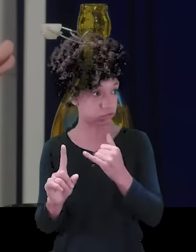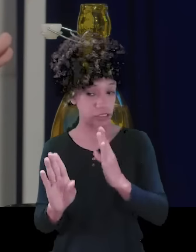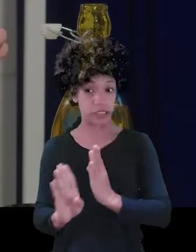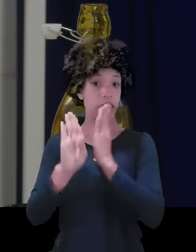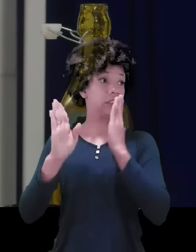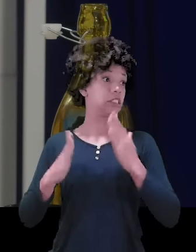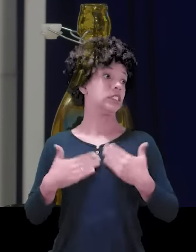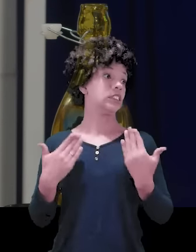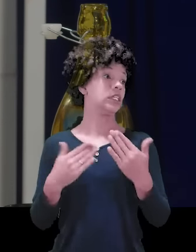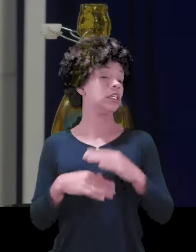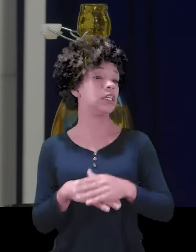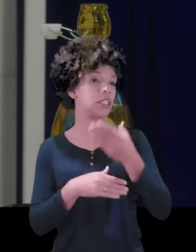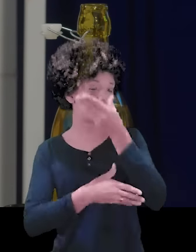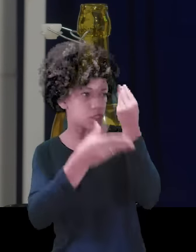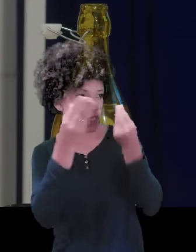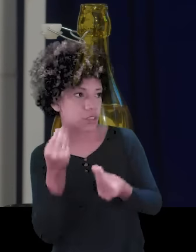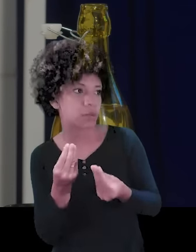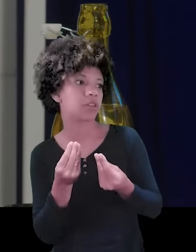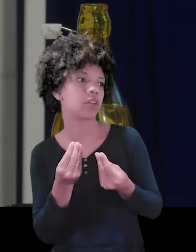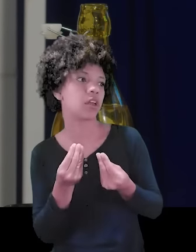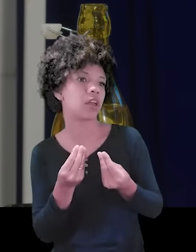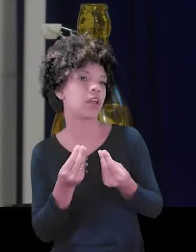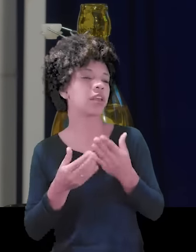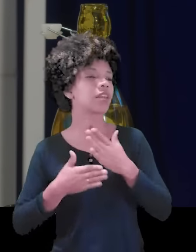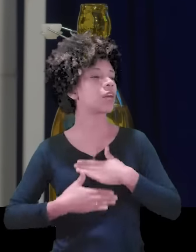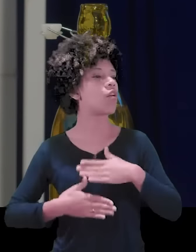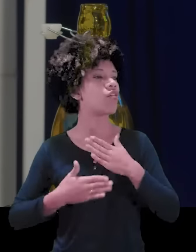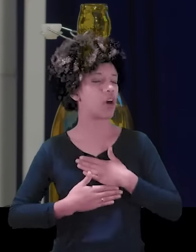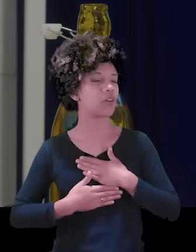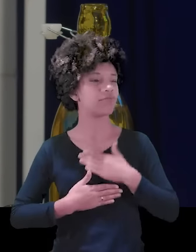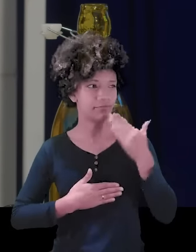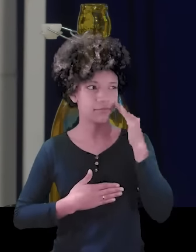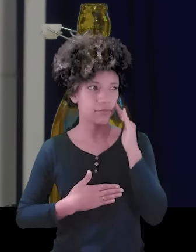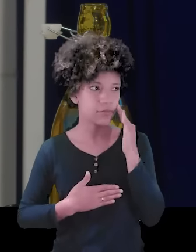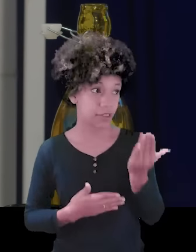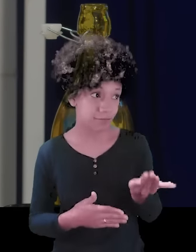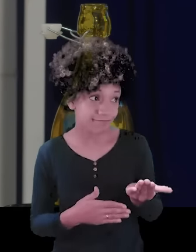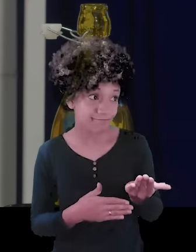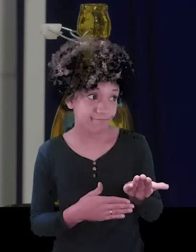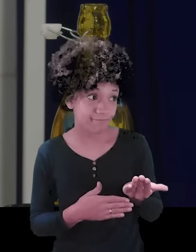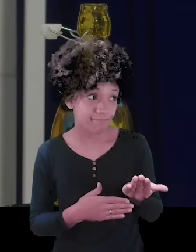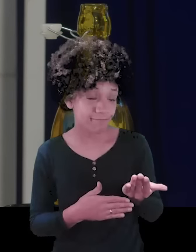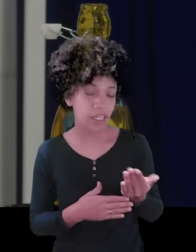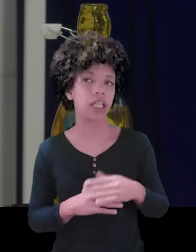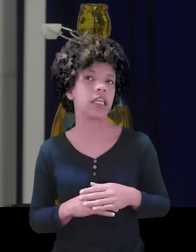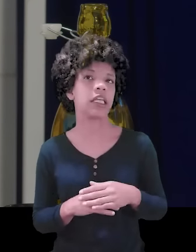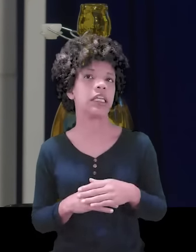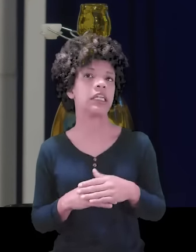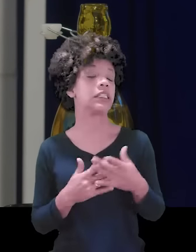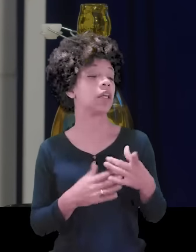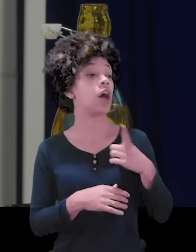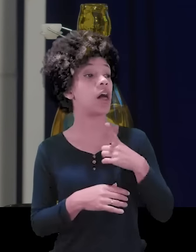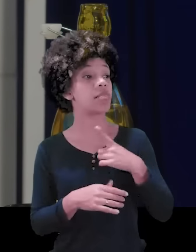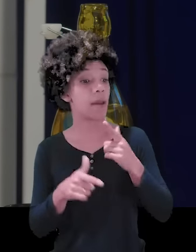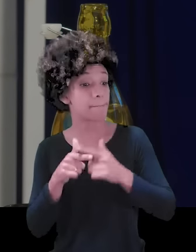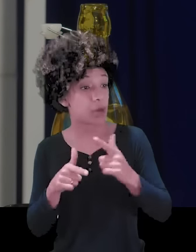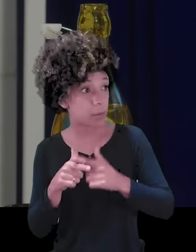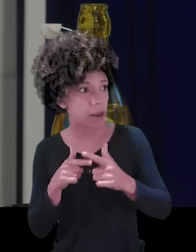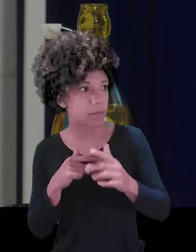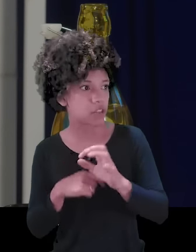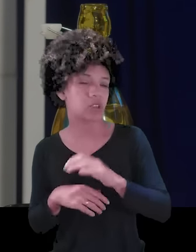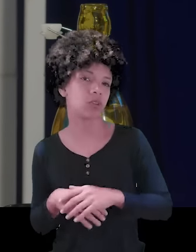choca e esquecimento que conforta entendeu então a a gente tem um